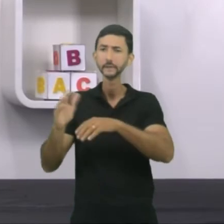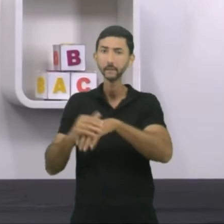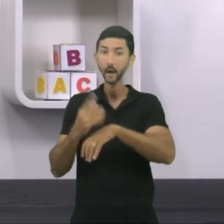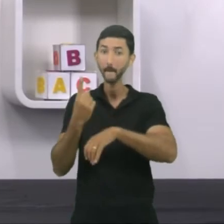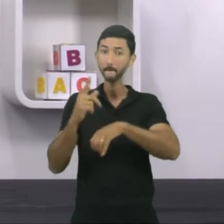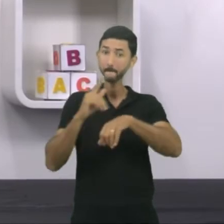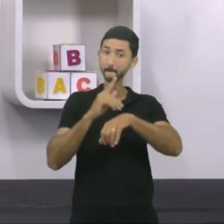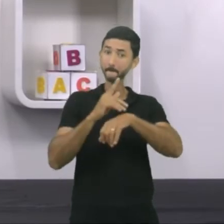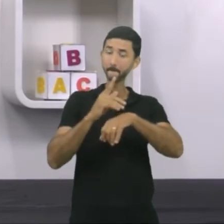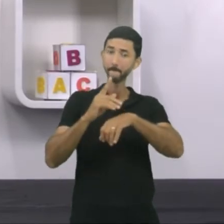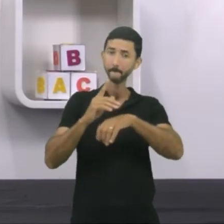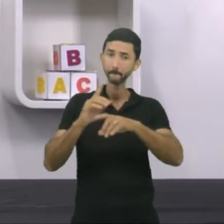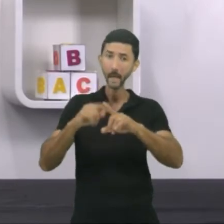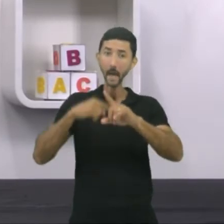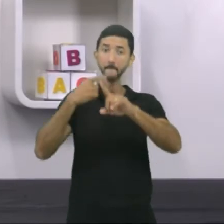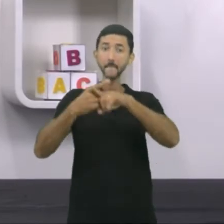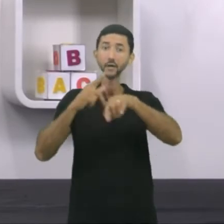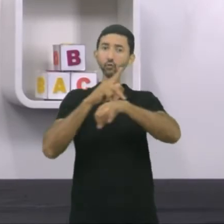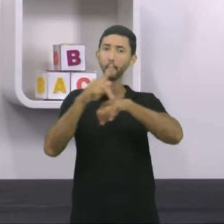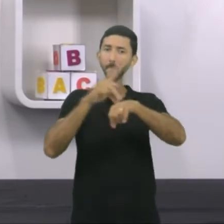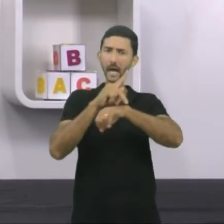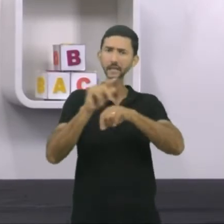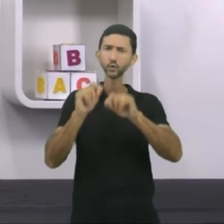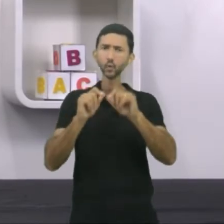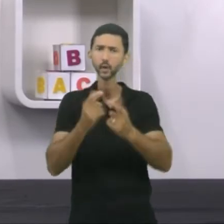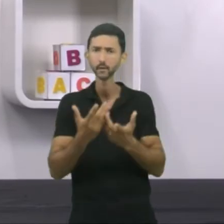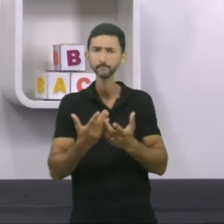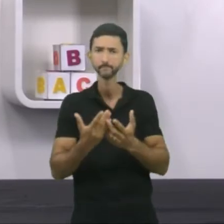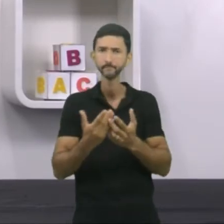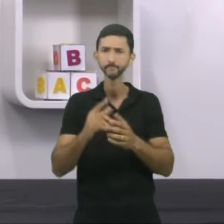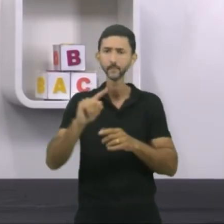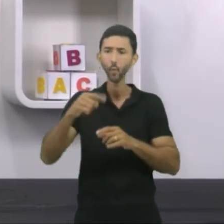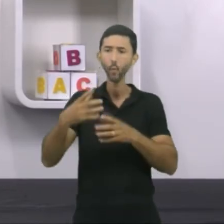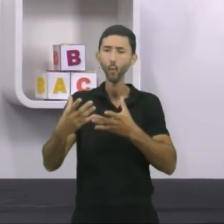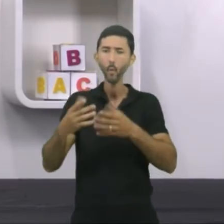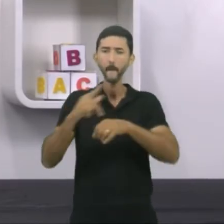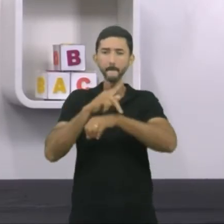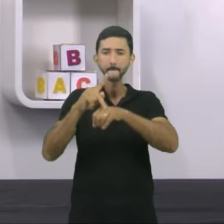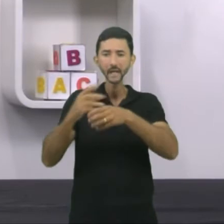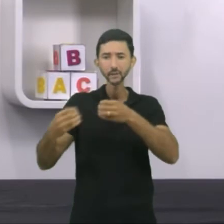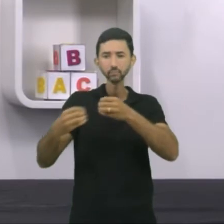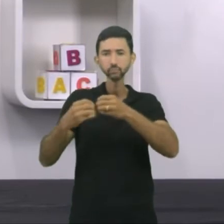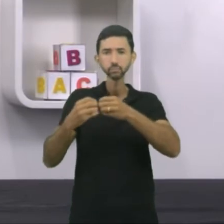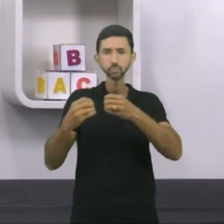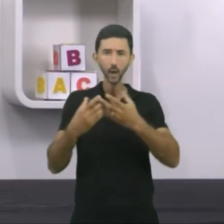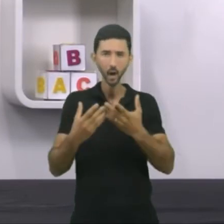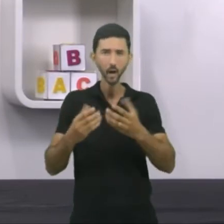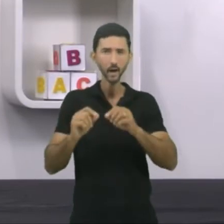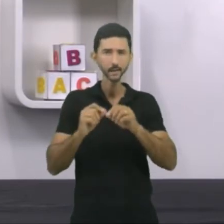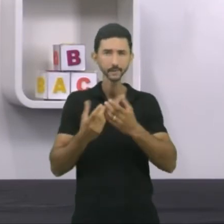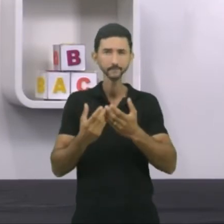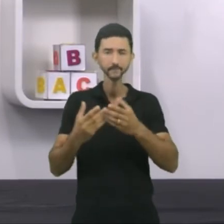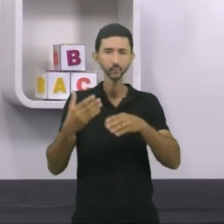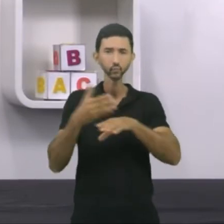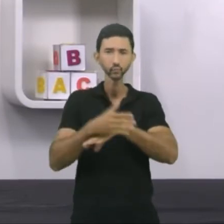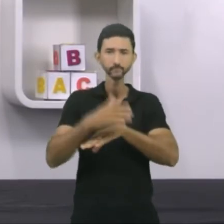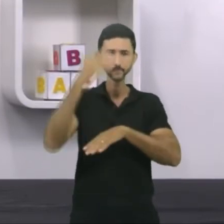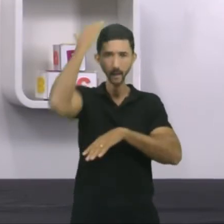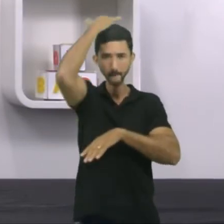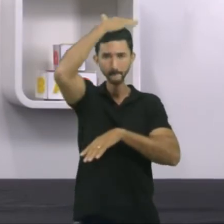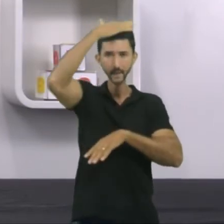um país para o bloco. No caso, o outro país norte-americano, que seria o